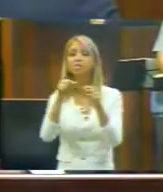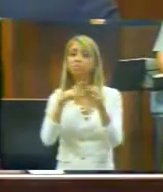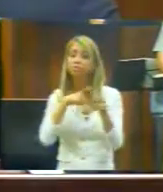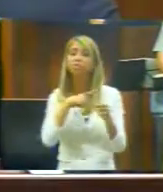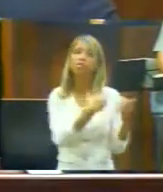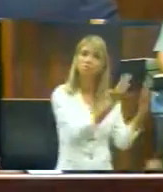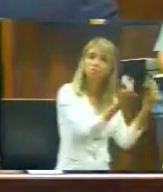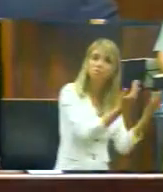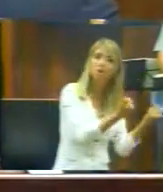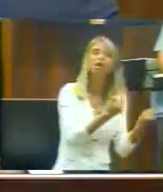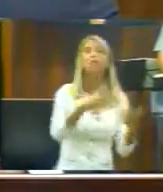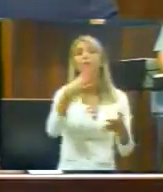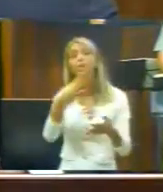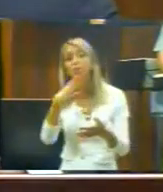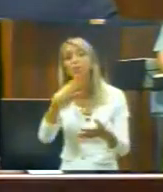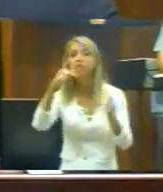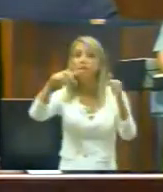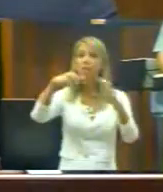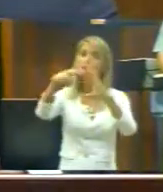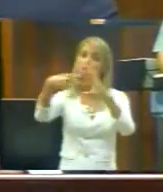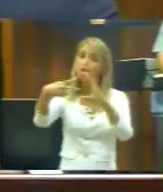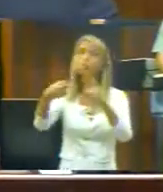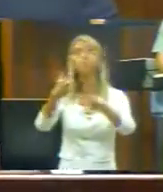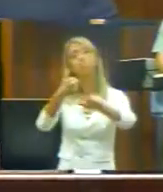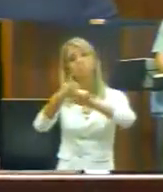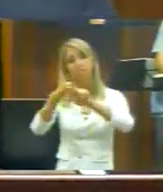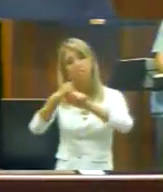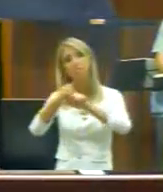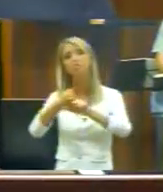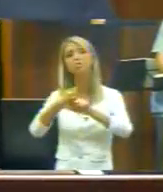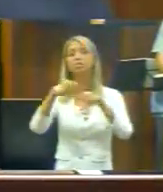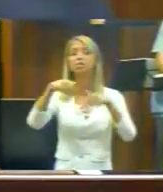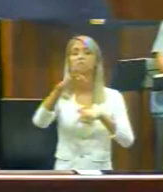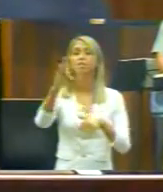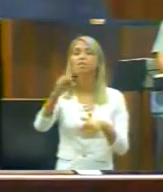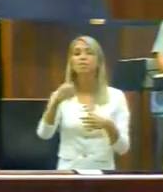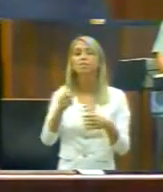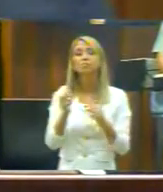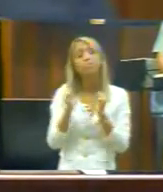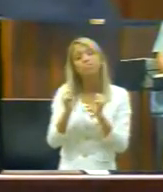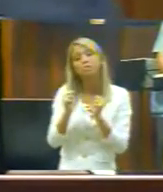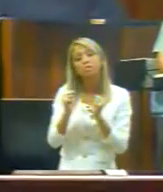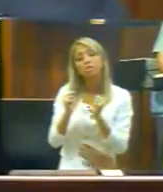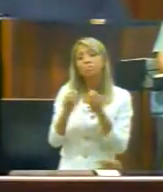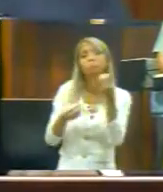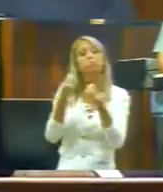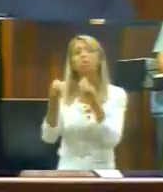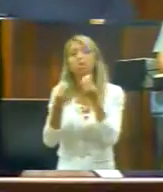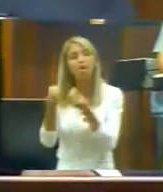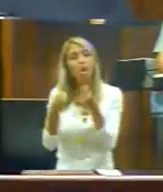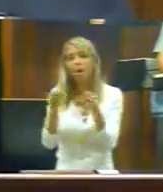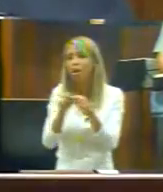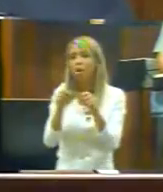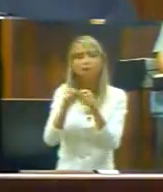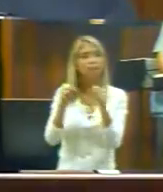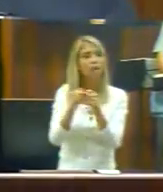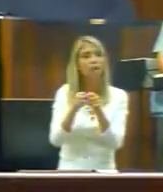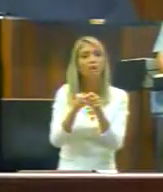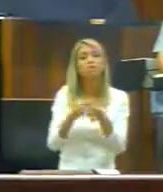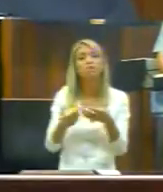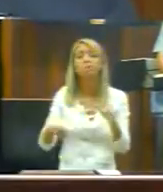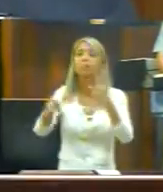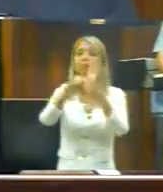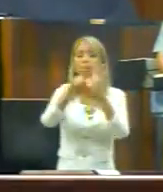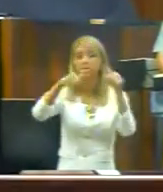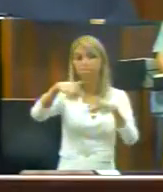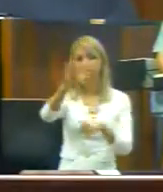conhecessem o poder legislativo de Cabo Frio e, dessa maneira, mostrassem como é que funciona a decisão das leis na cidade de